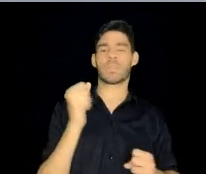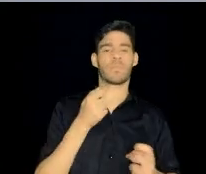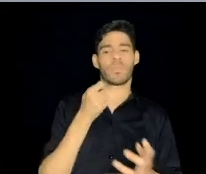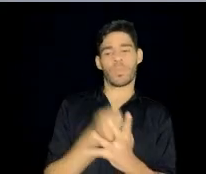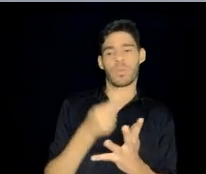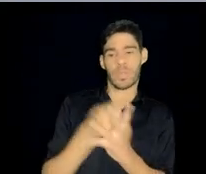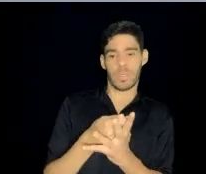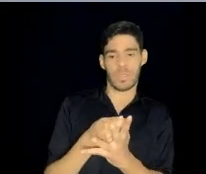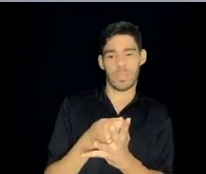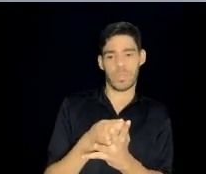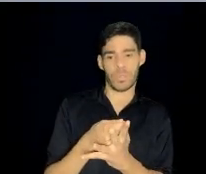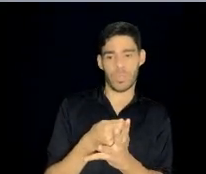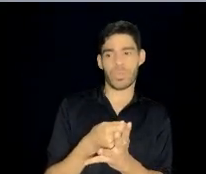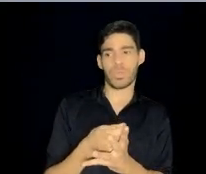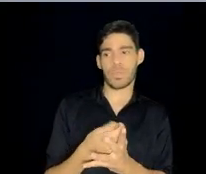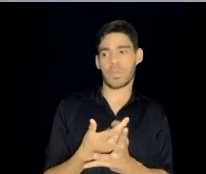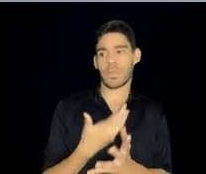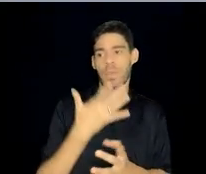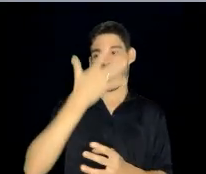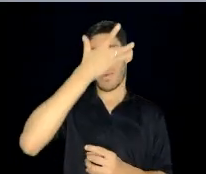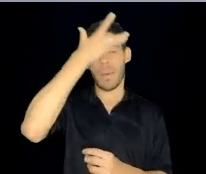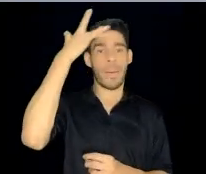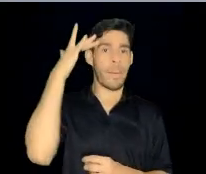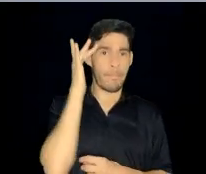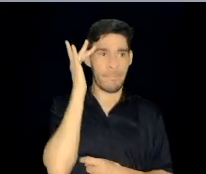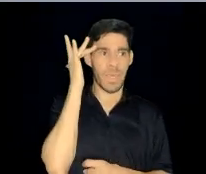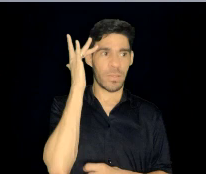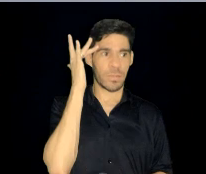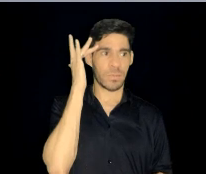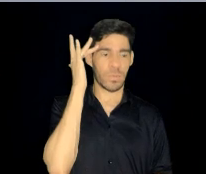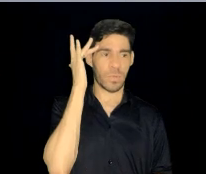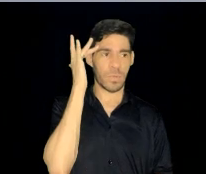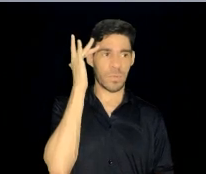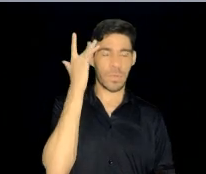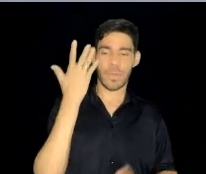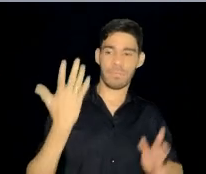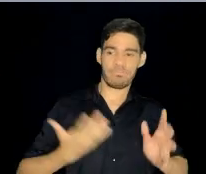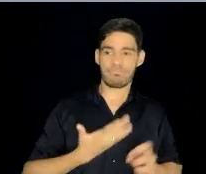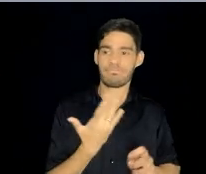não tem como exigir que a pessoa